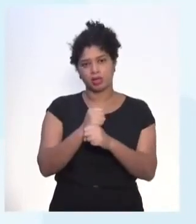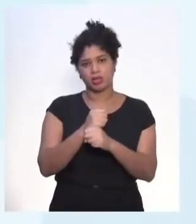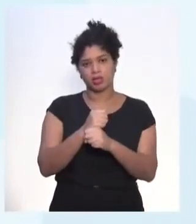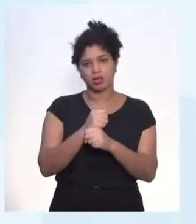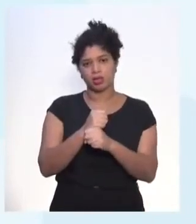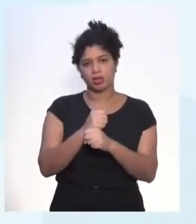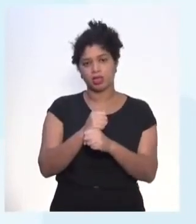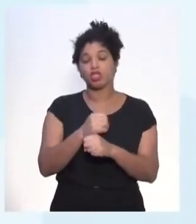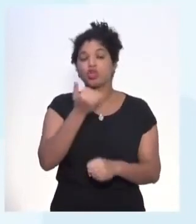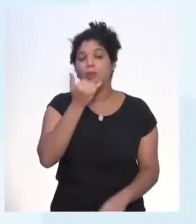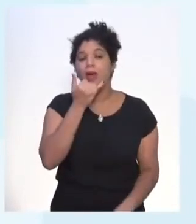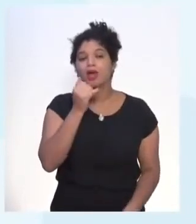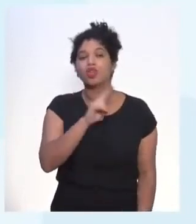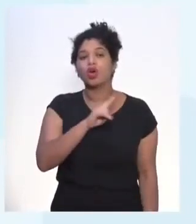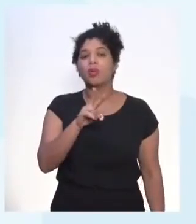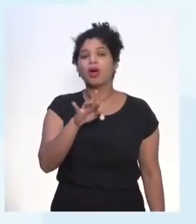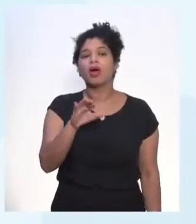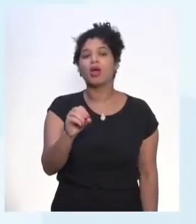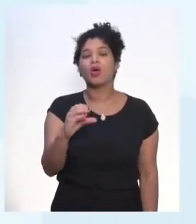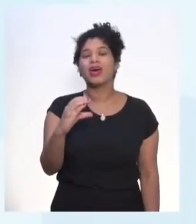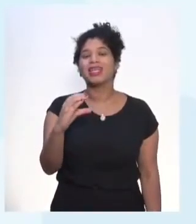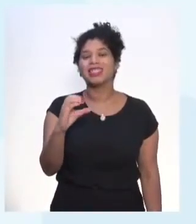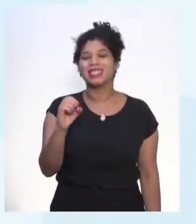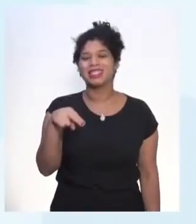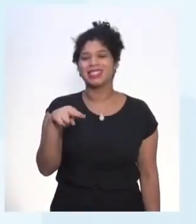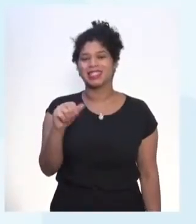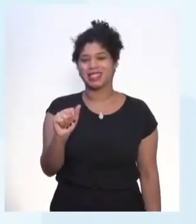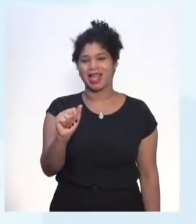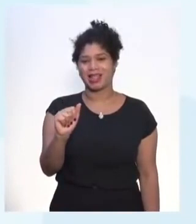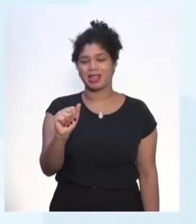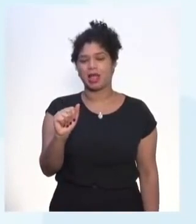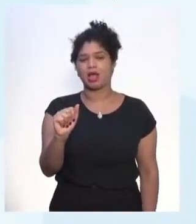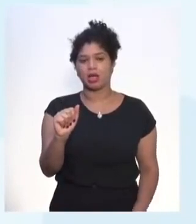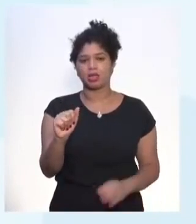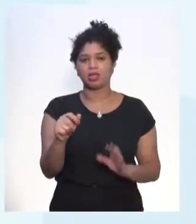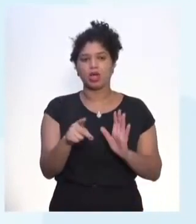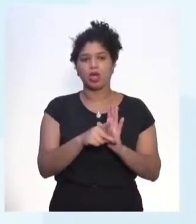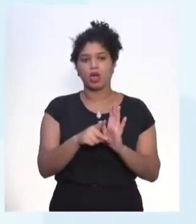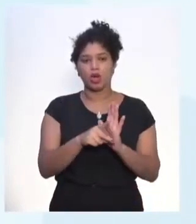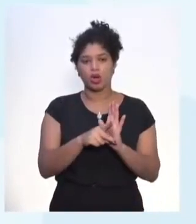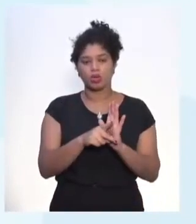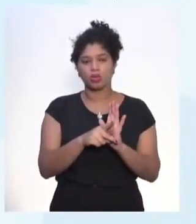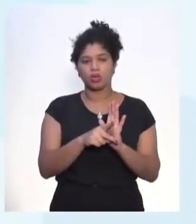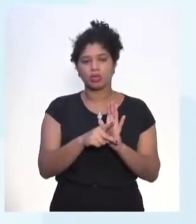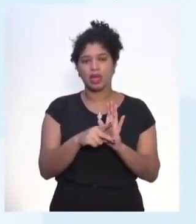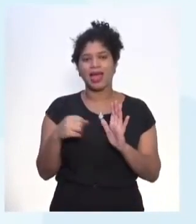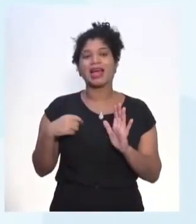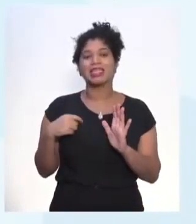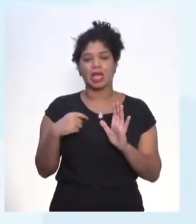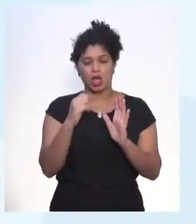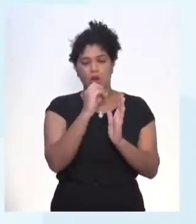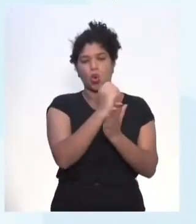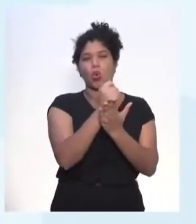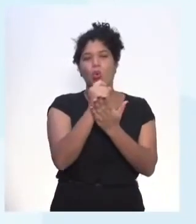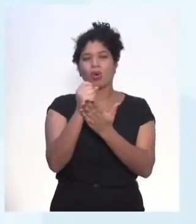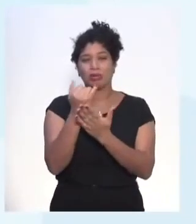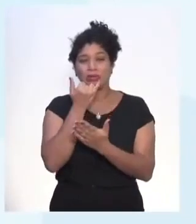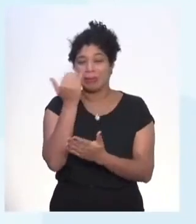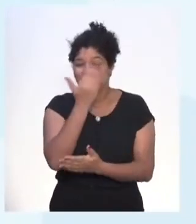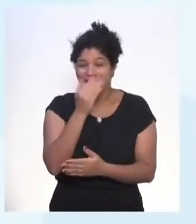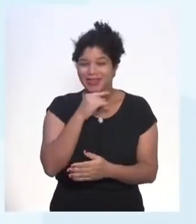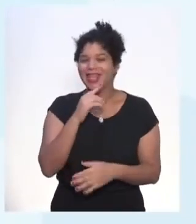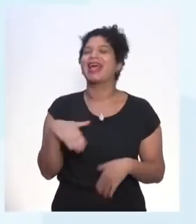às margens do rio Sena, desculpa, gente, que tem né, atrapalhou aqui um pouquinho, né? Tem umas marcas d'água aqui.